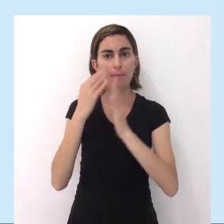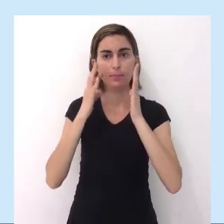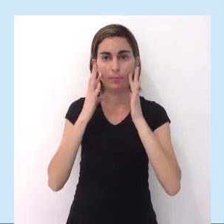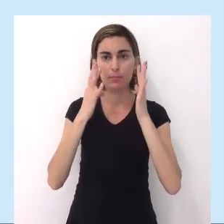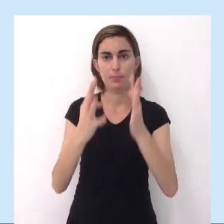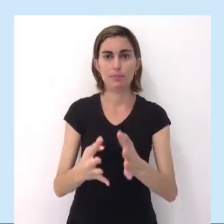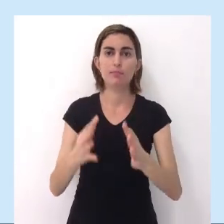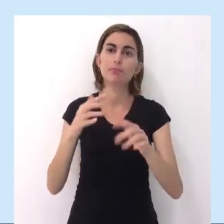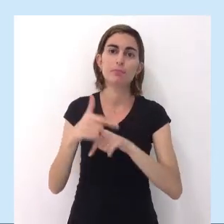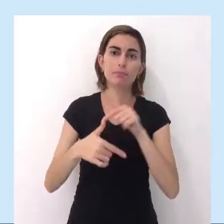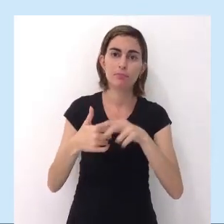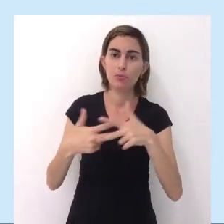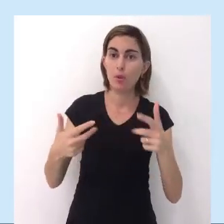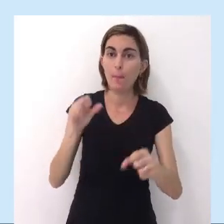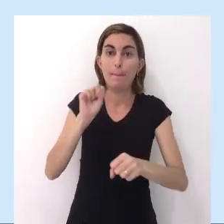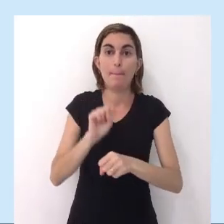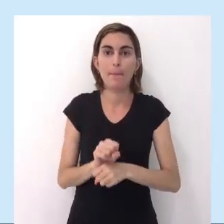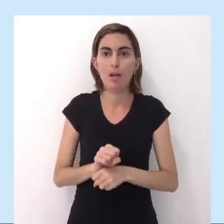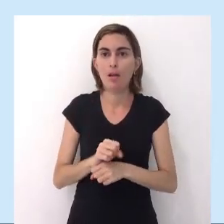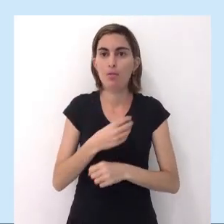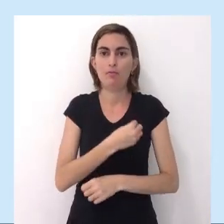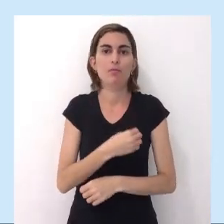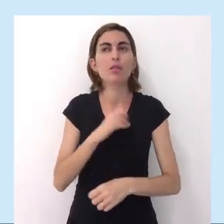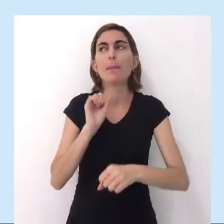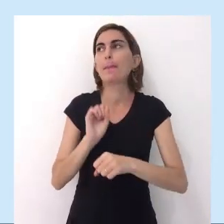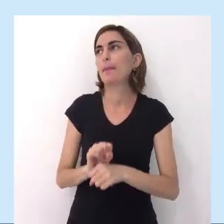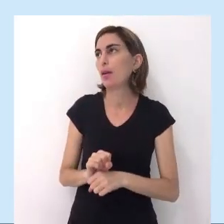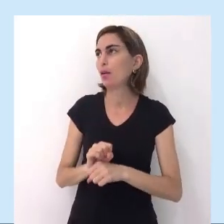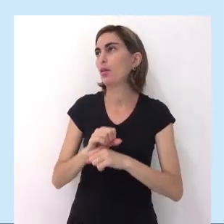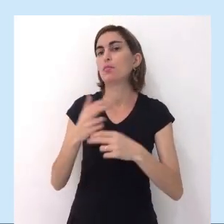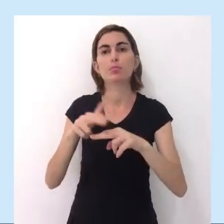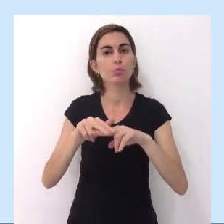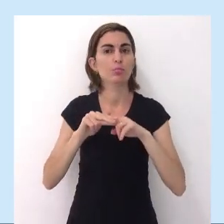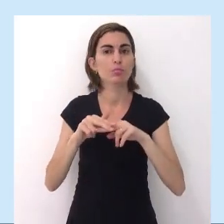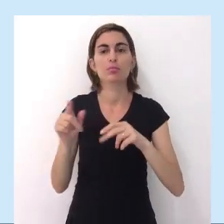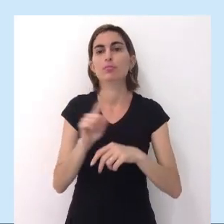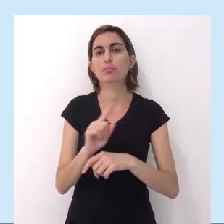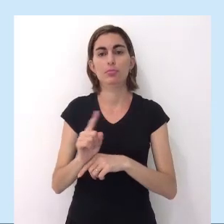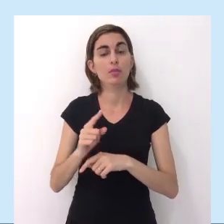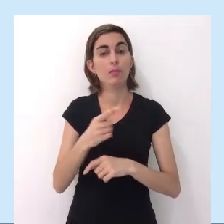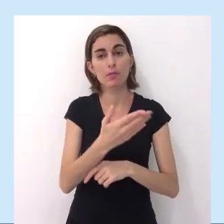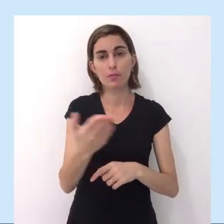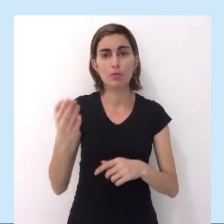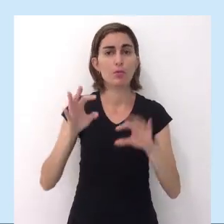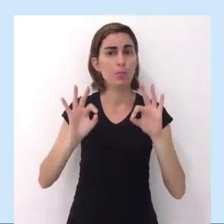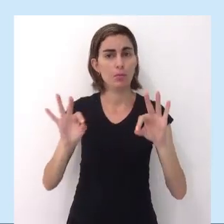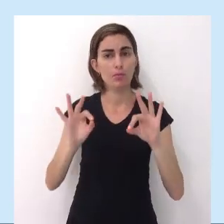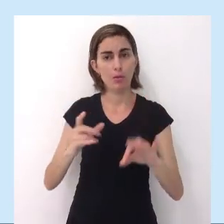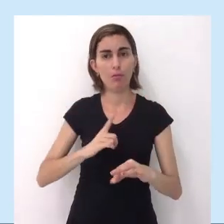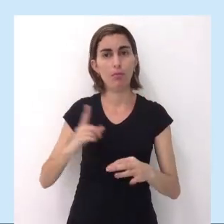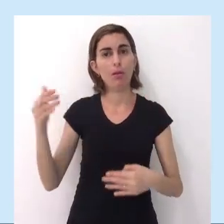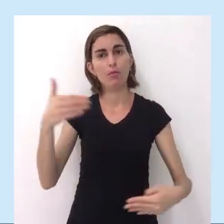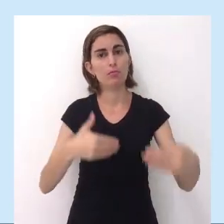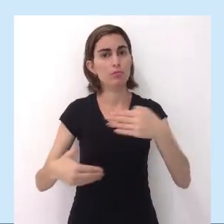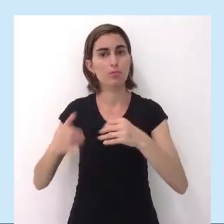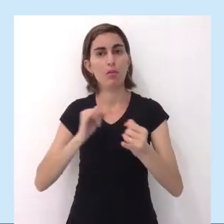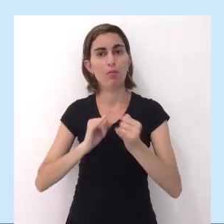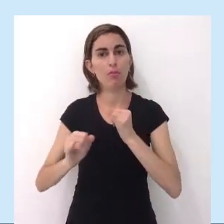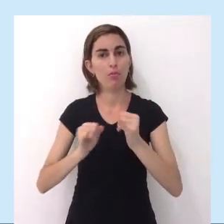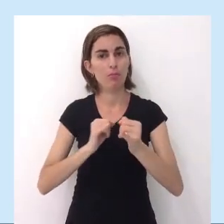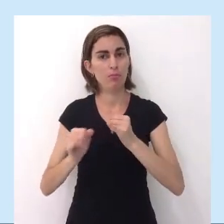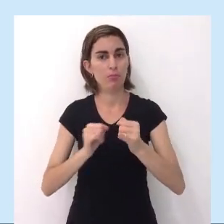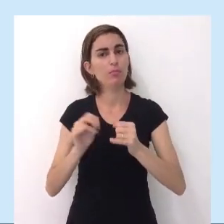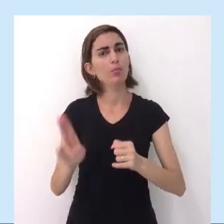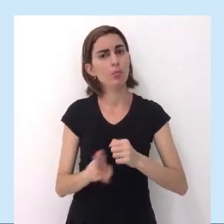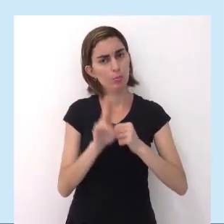atenção com os nossos afazeres, que nós não paremos nossa vida por conta de um fato como esse. E se você que tem o privilégio de ter o acesso à